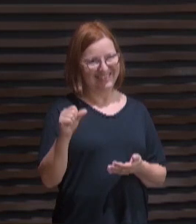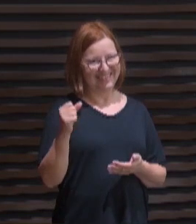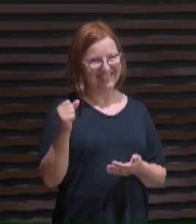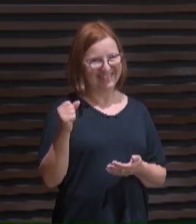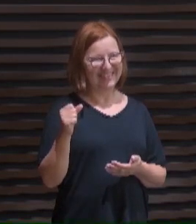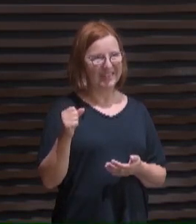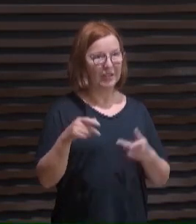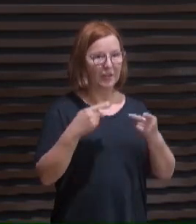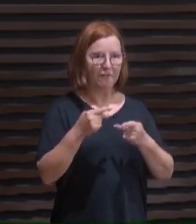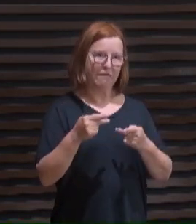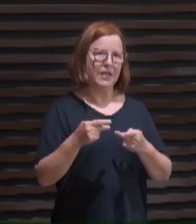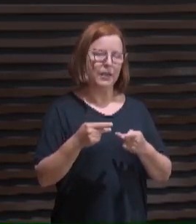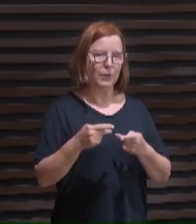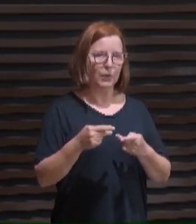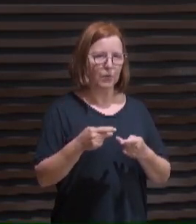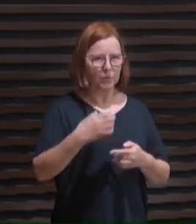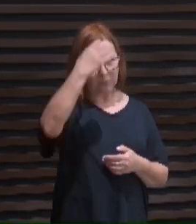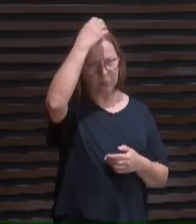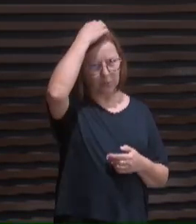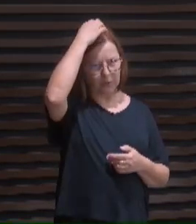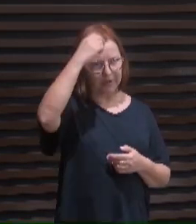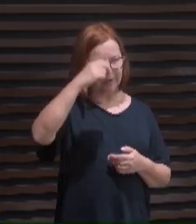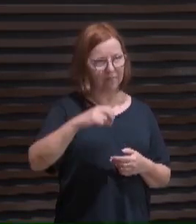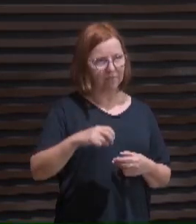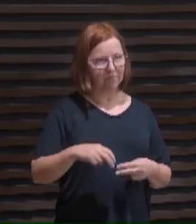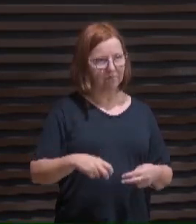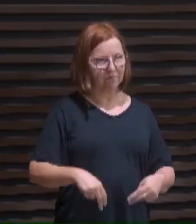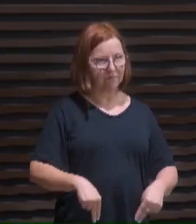rei Nabucodonosor e ele fala a respeito